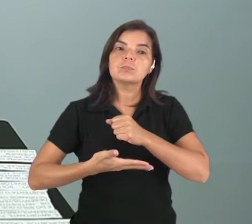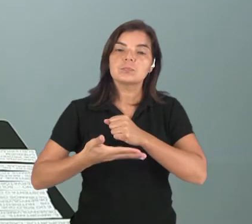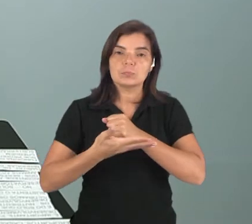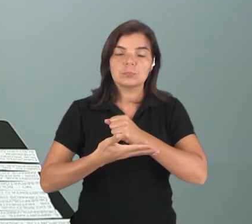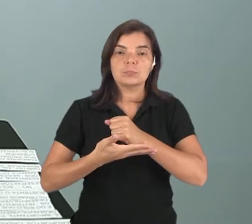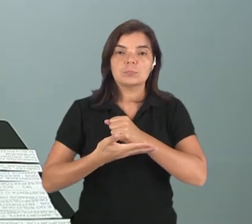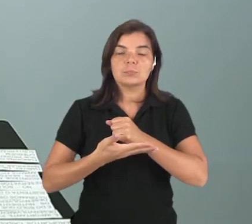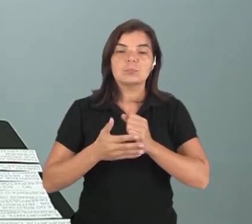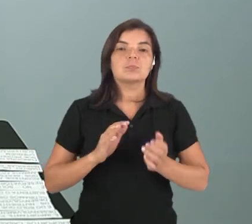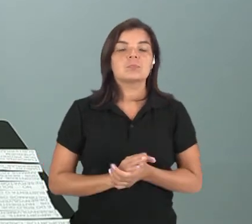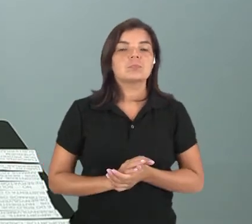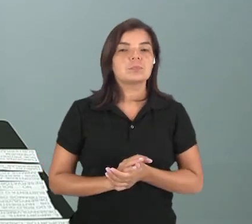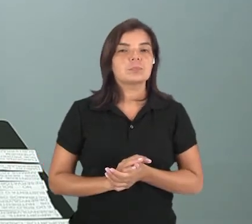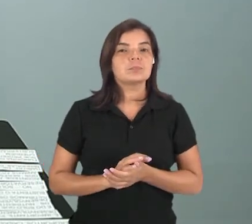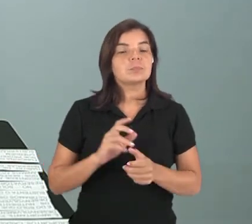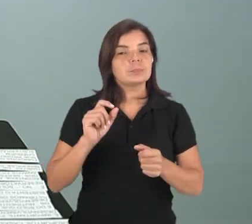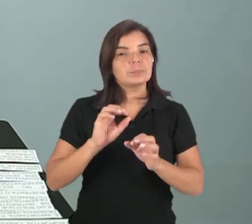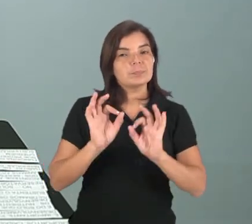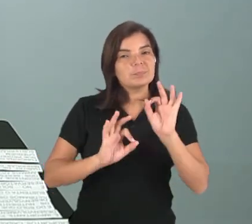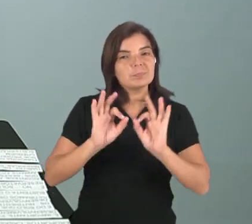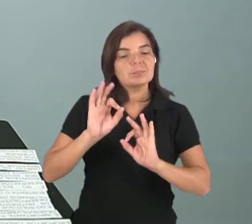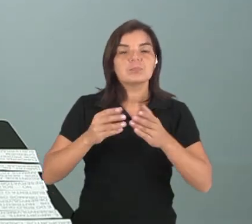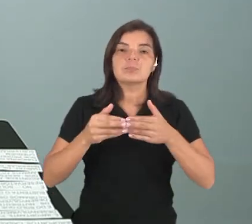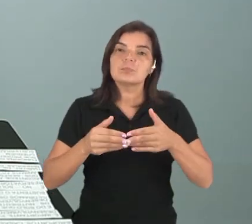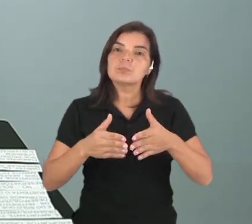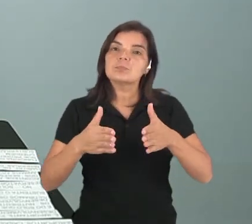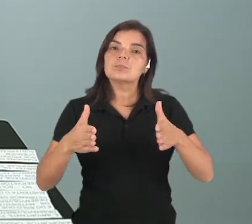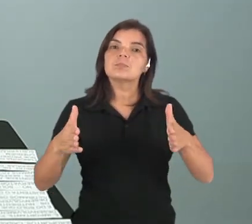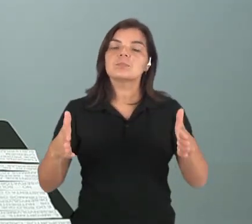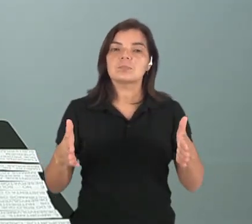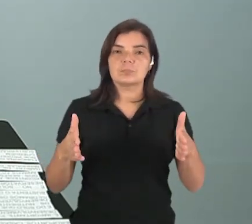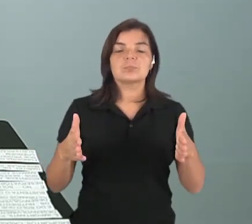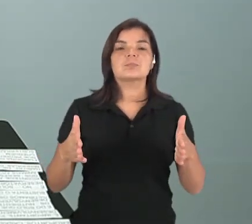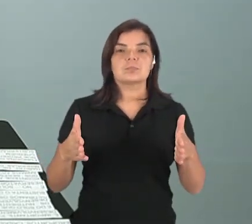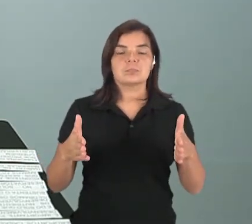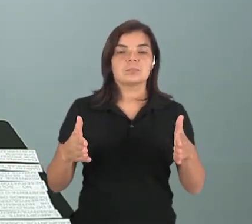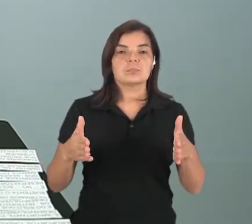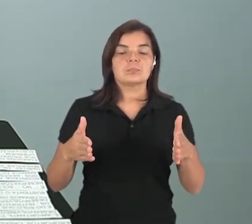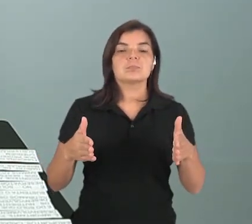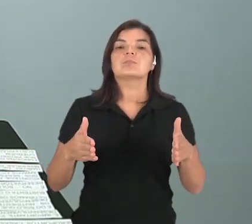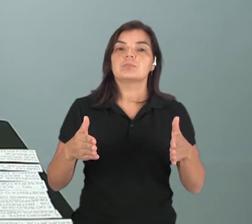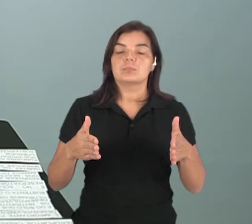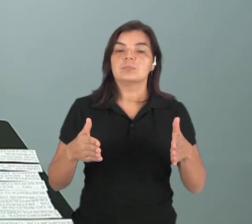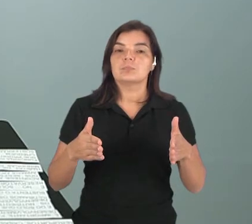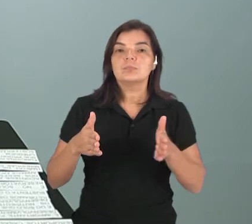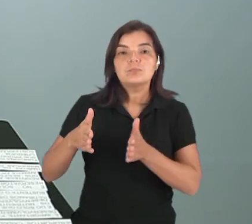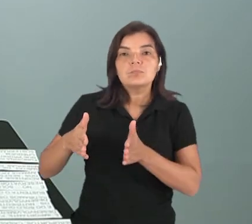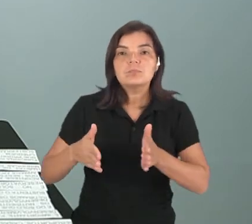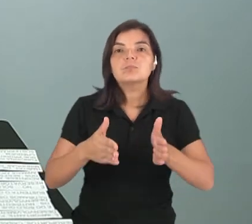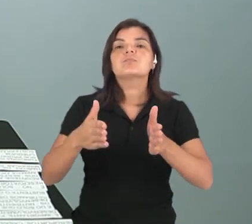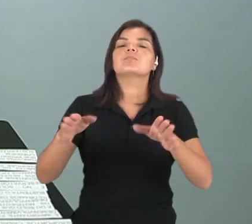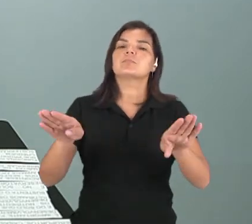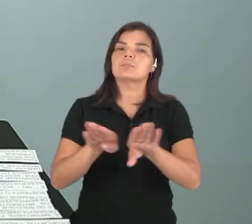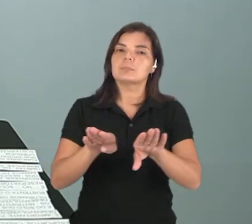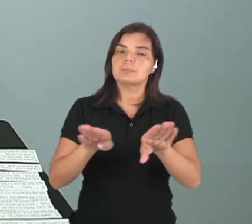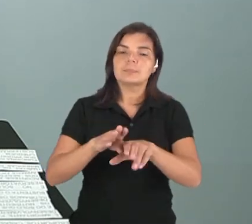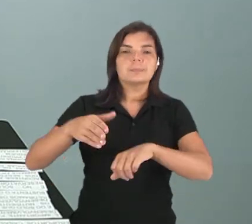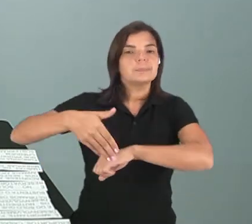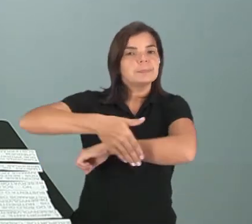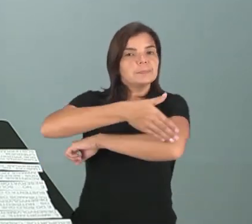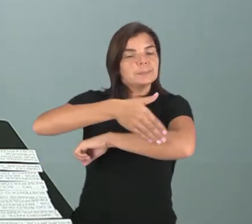para produzir, né? Para abrir, na verdade, as estradas e as ruas,